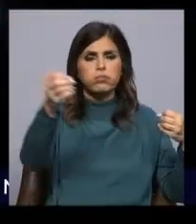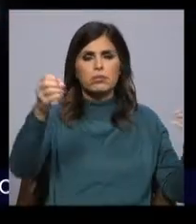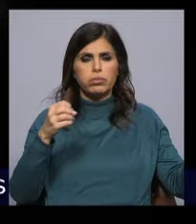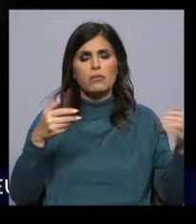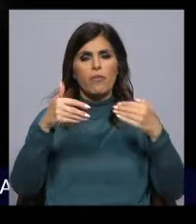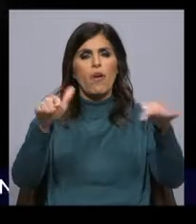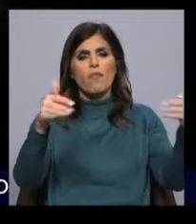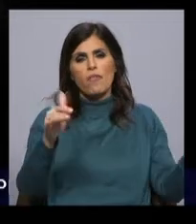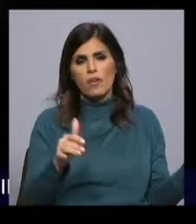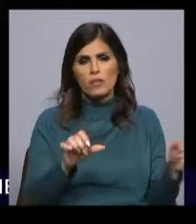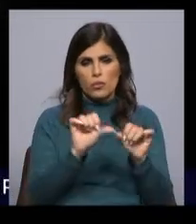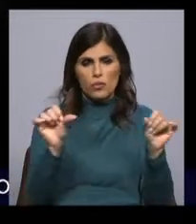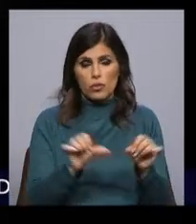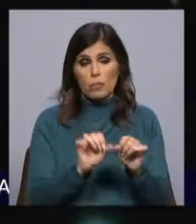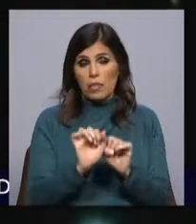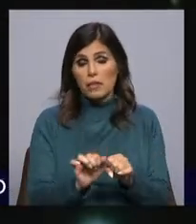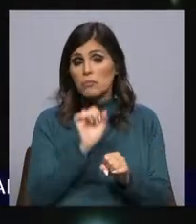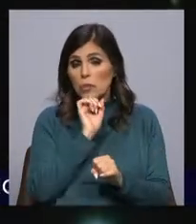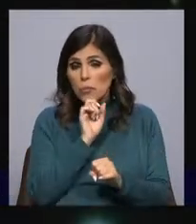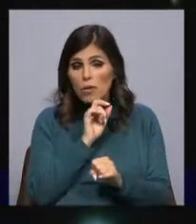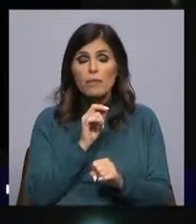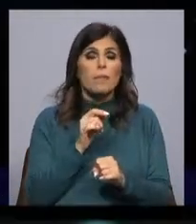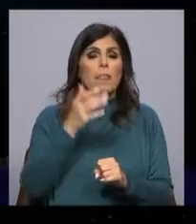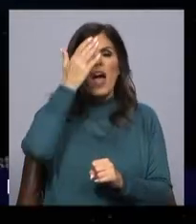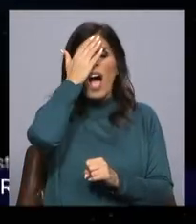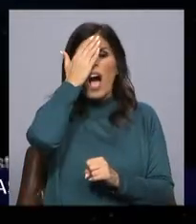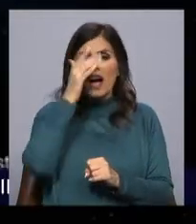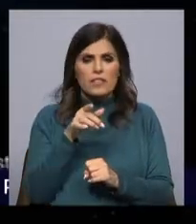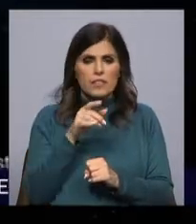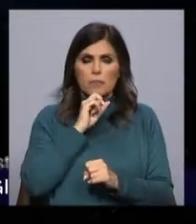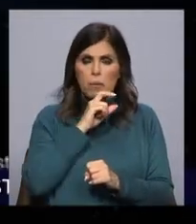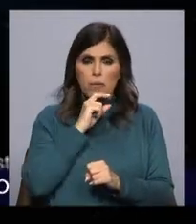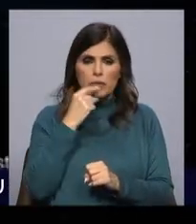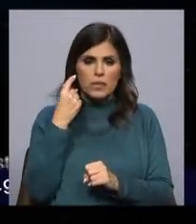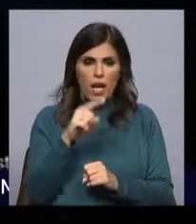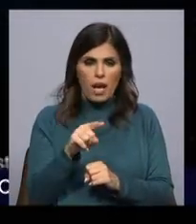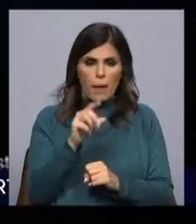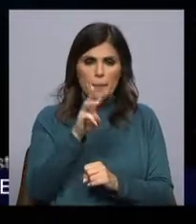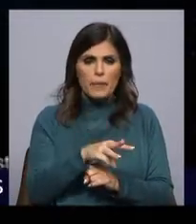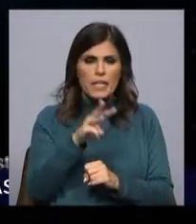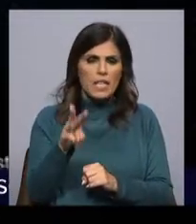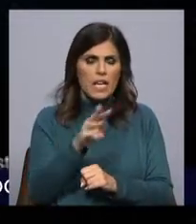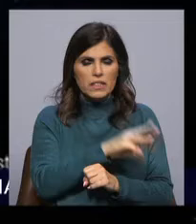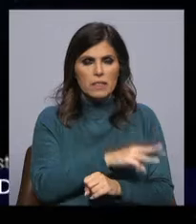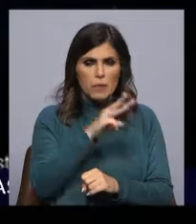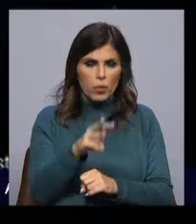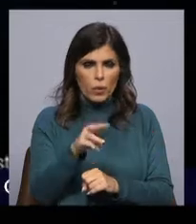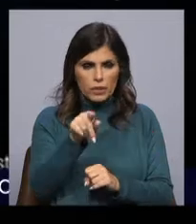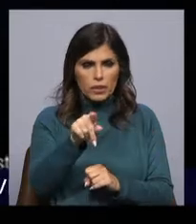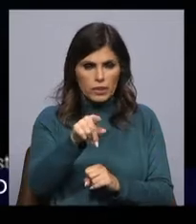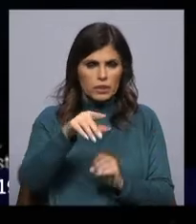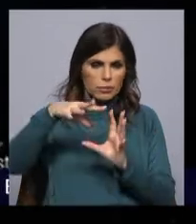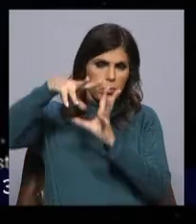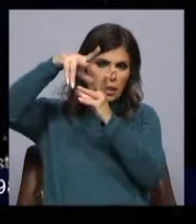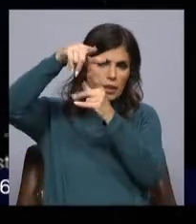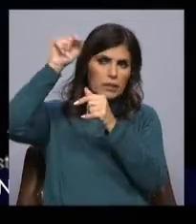fora dos seus sistemas planetários. E, portanto, estima-se que, de facto, possam existir milhares de milhões destes corpos